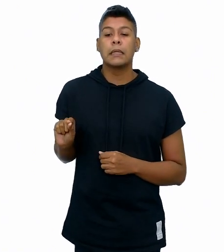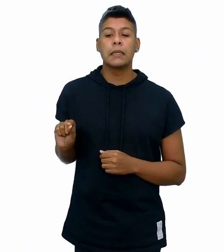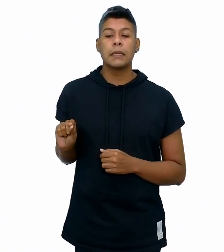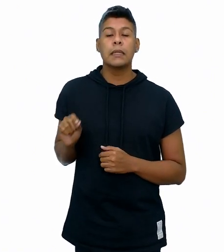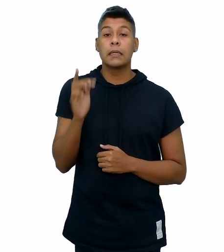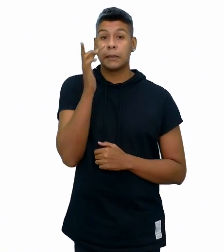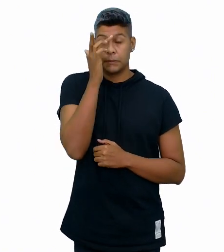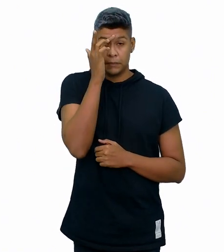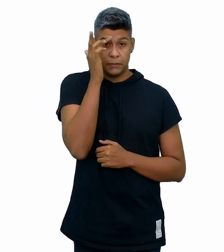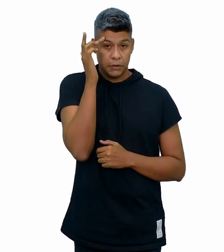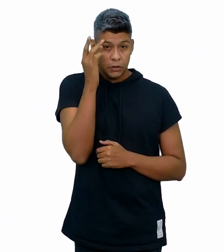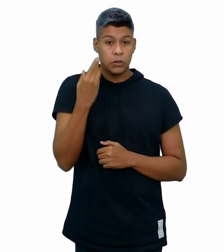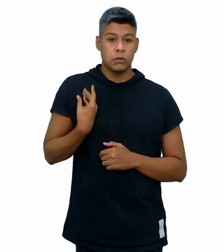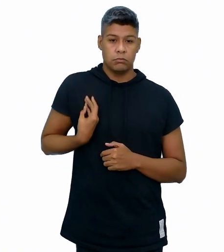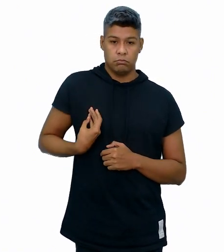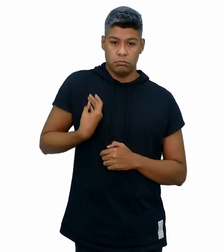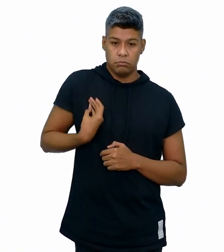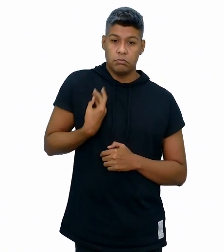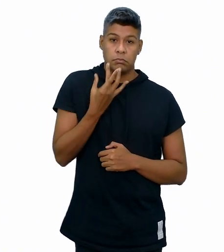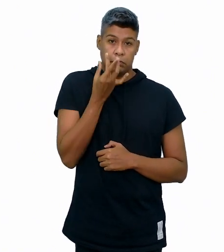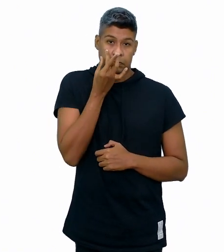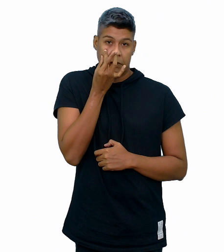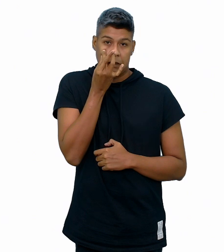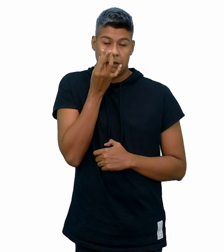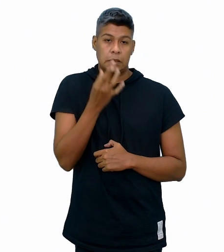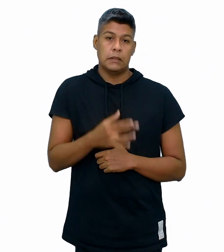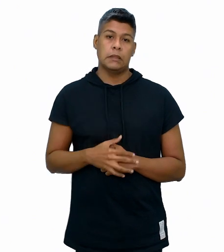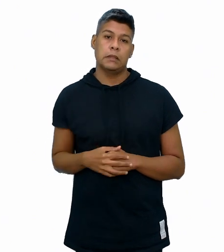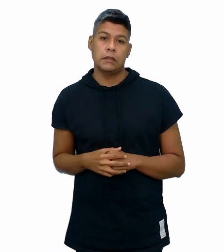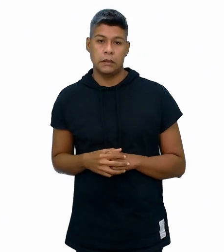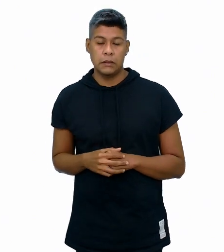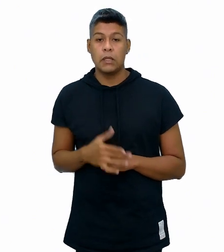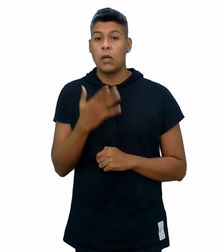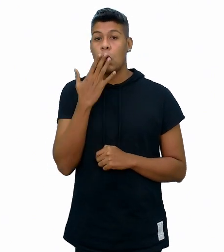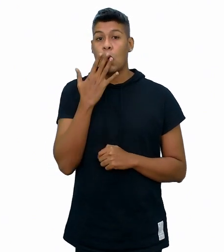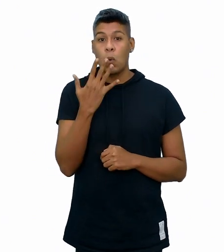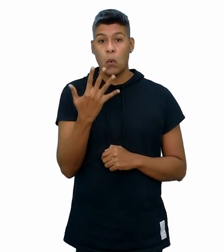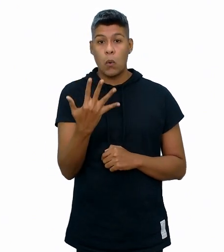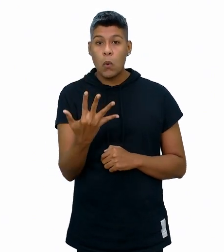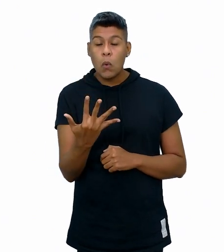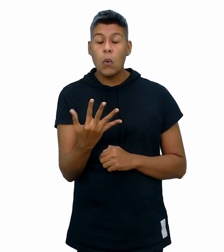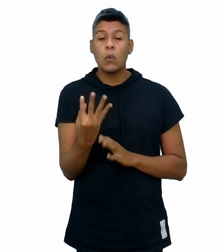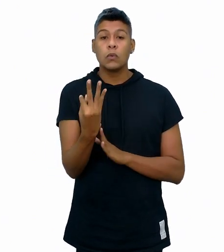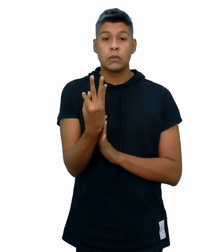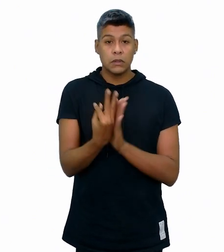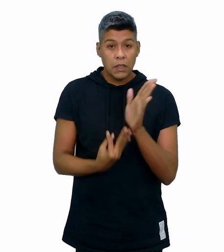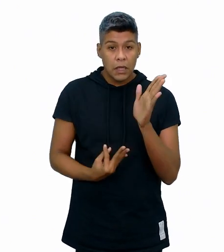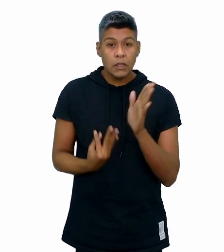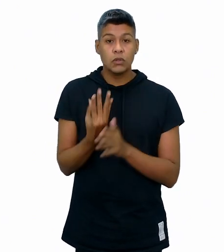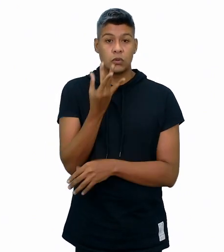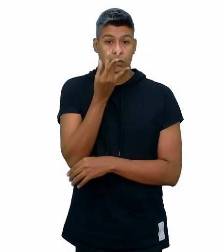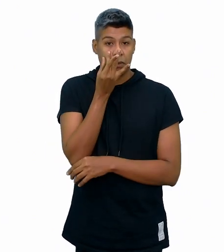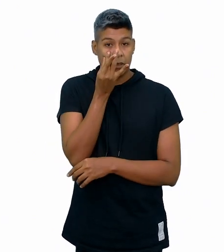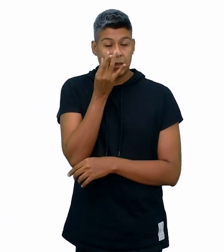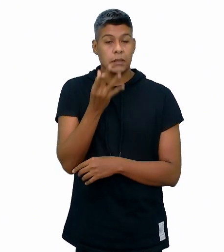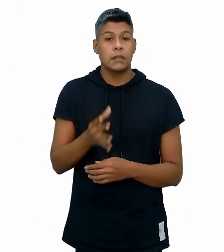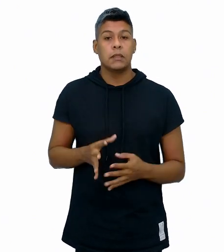os personagens que estão presentes nessa imagem? As cores, né, o texto que está